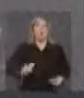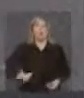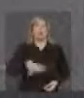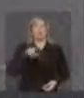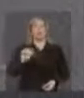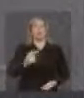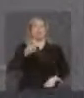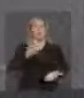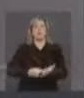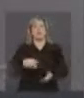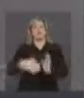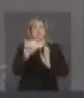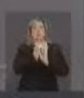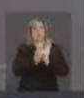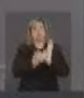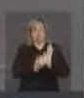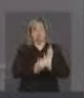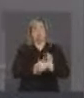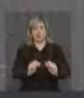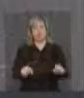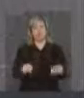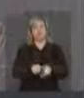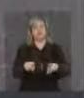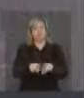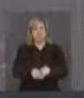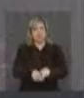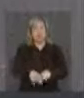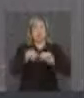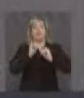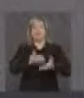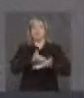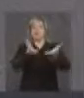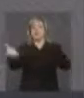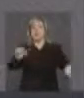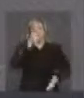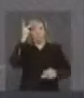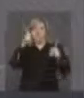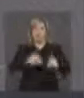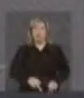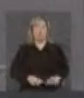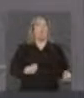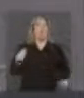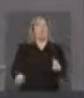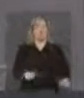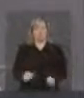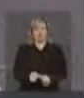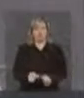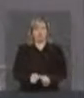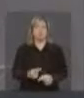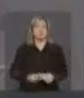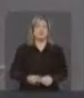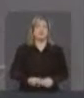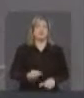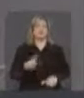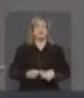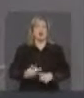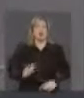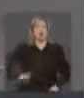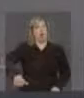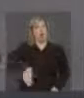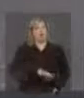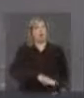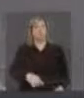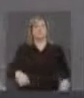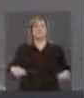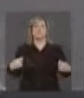e sinalizar para a população como é que vai ser feito. Por quê? Porque nós precisamos